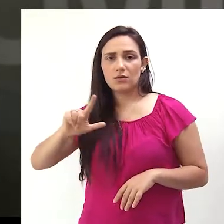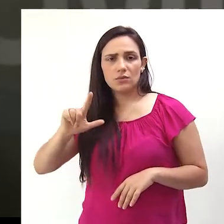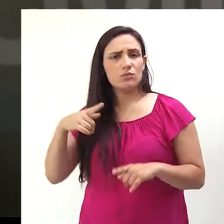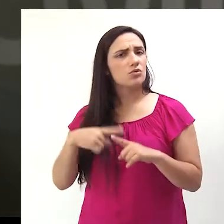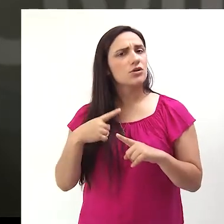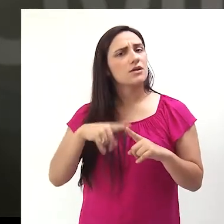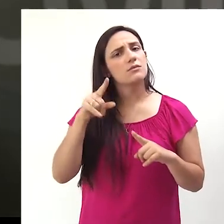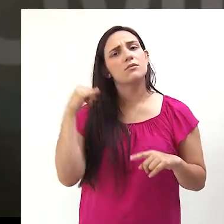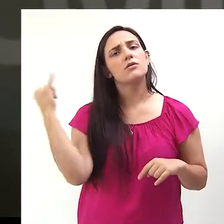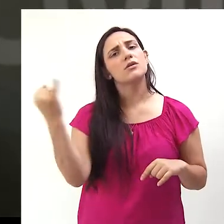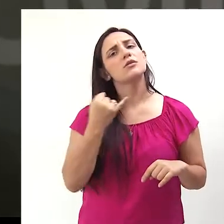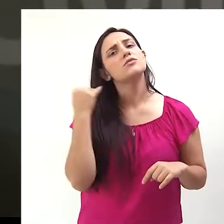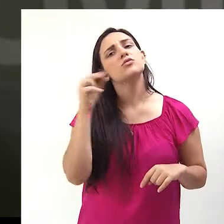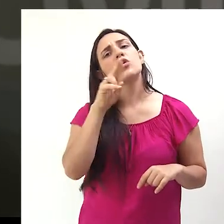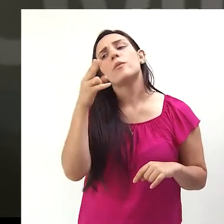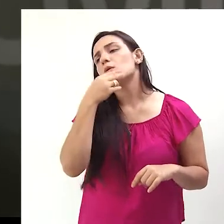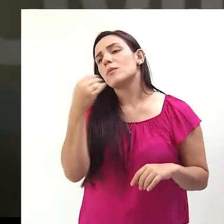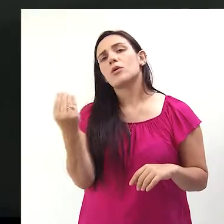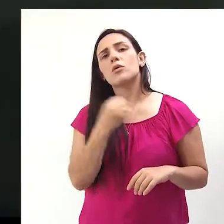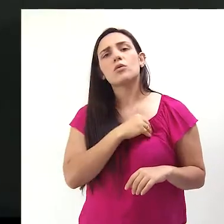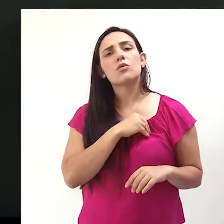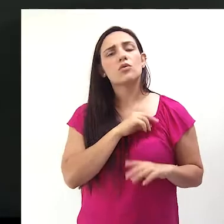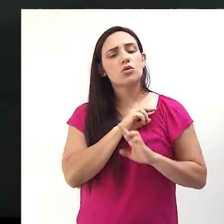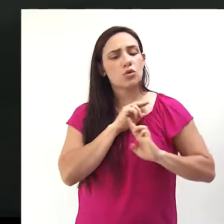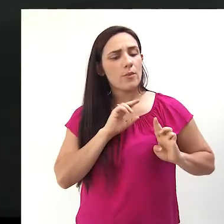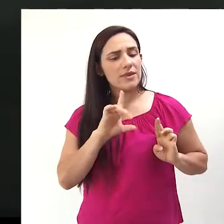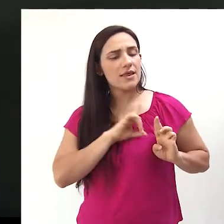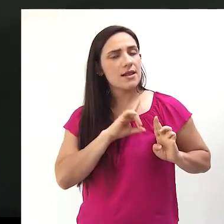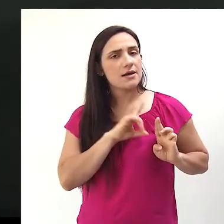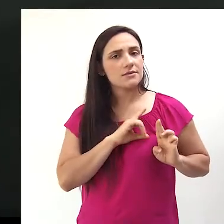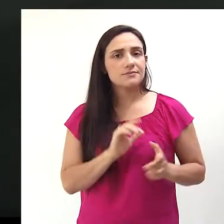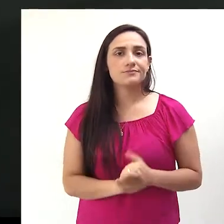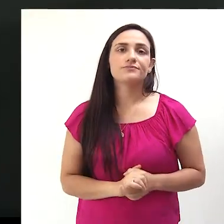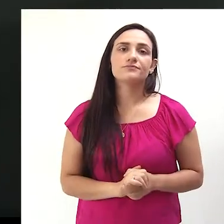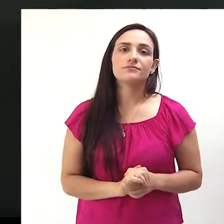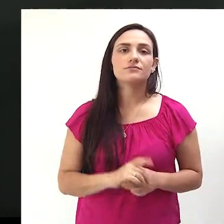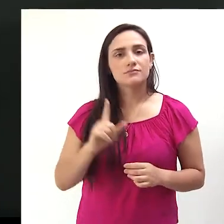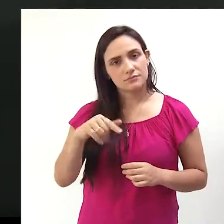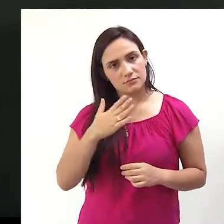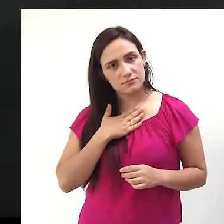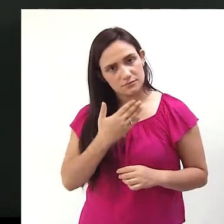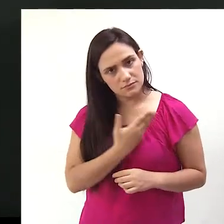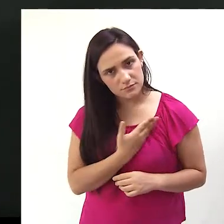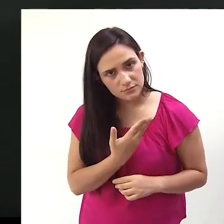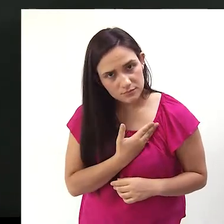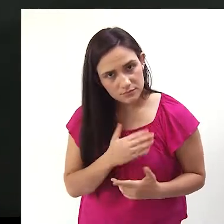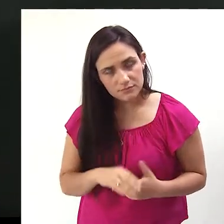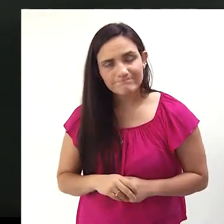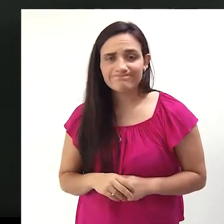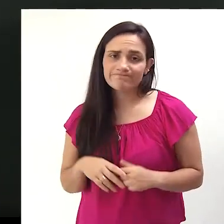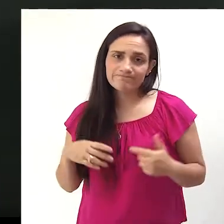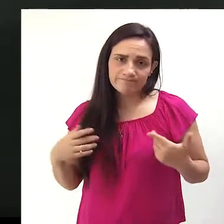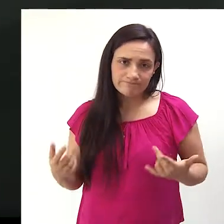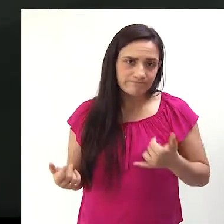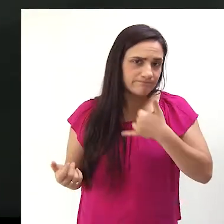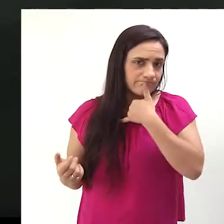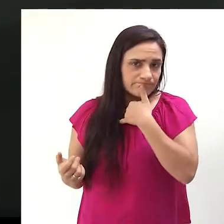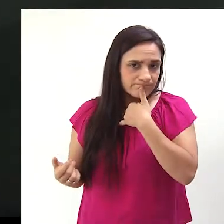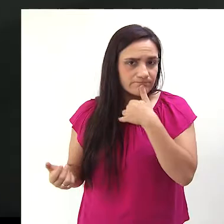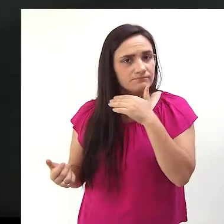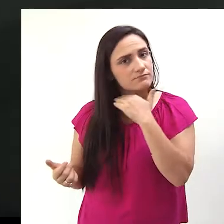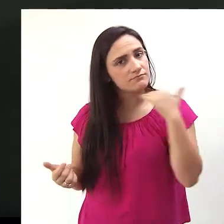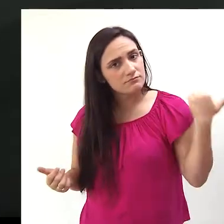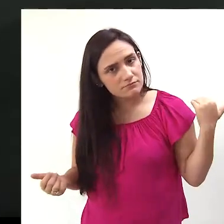que é a importância dessa homenagem, doutor? Então, o nosso colega Micail, que infelizmente muito cedo nos